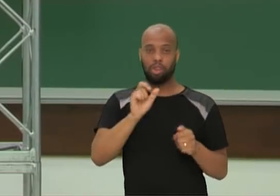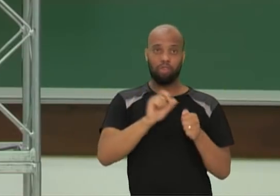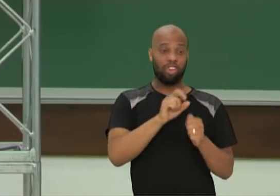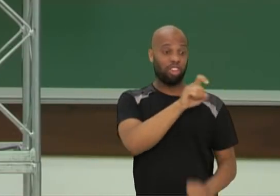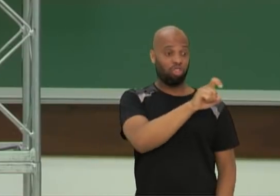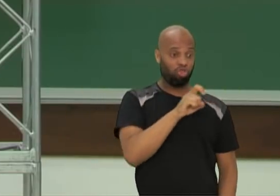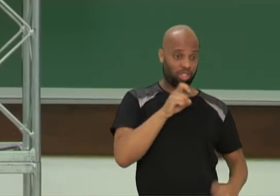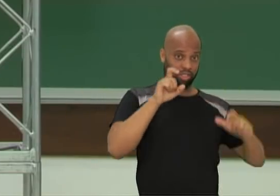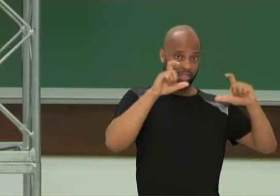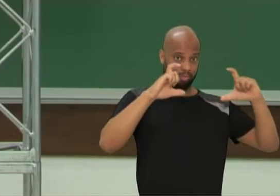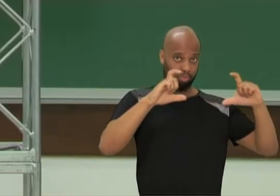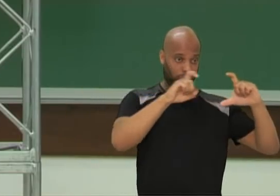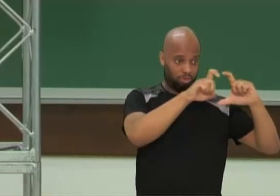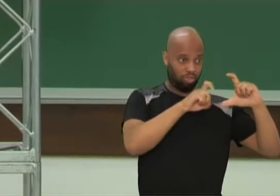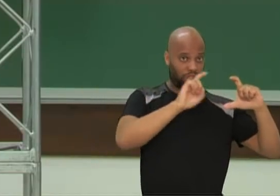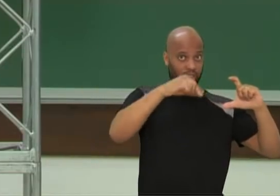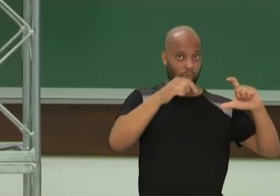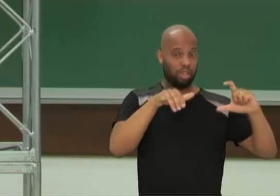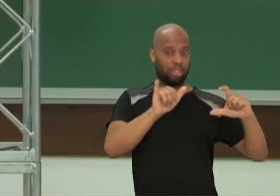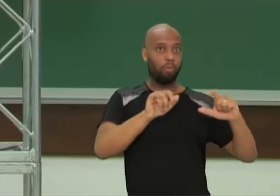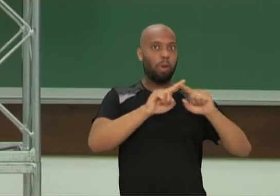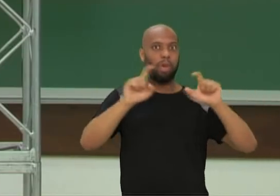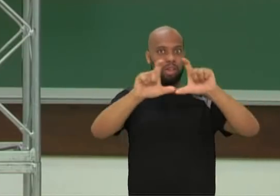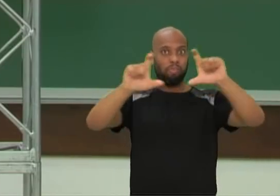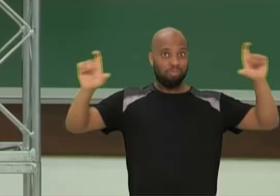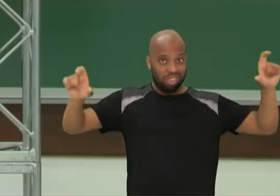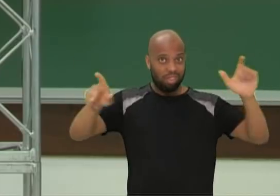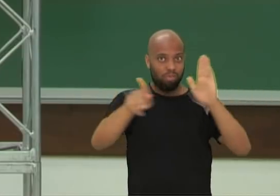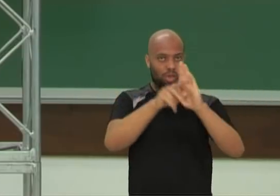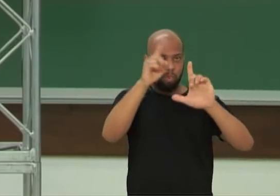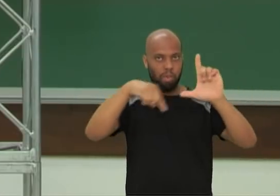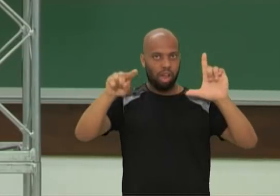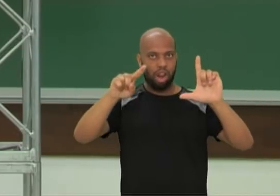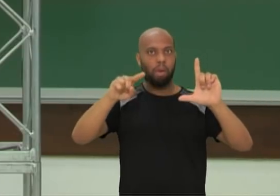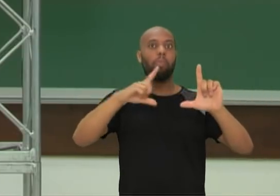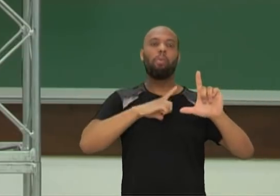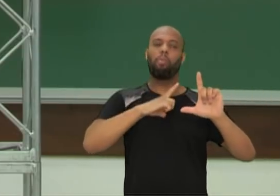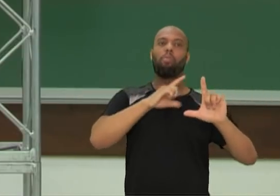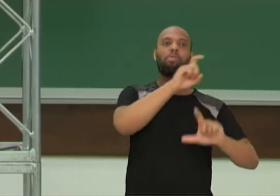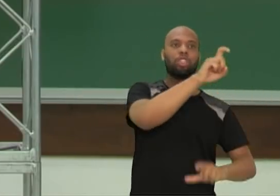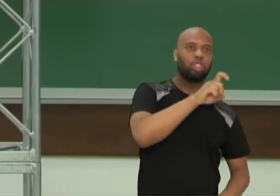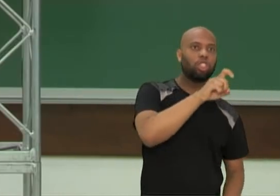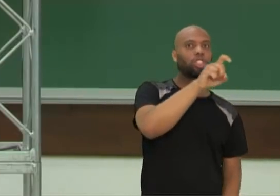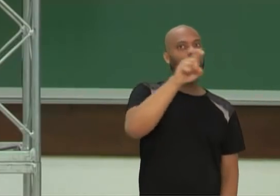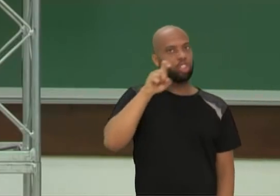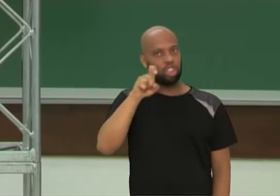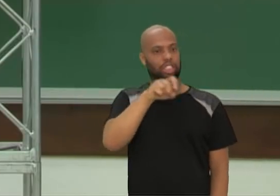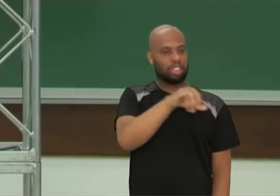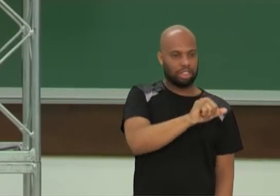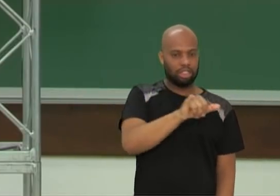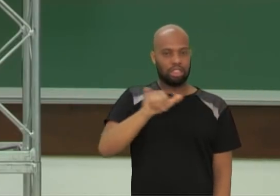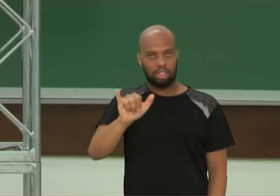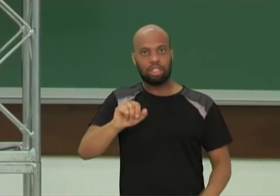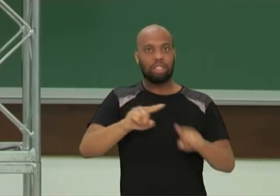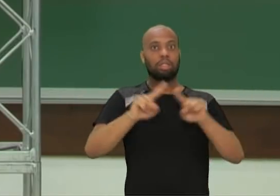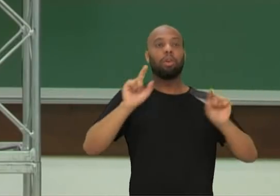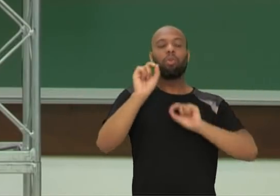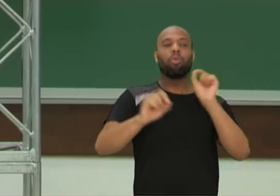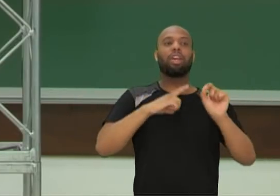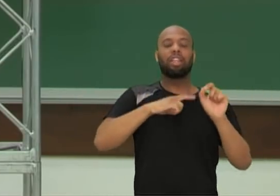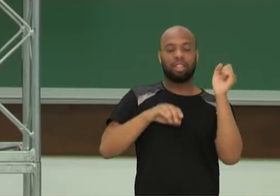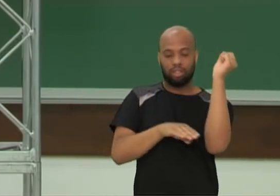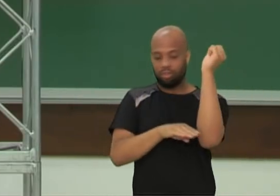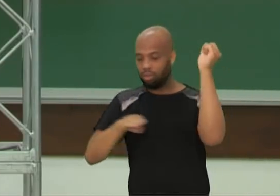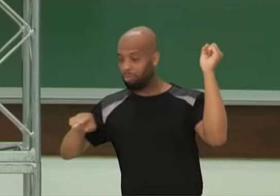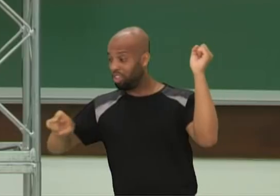valor do x e depois o valor do y, tá? Não vamos confundir. O x é o valor que você vai encontrar no eixo horizontal